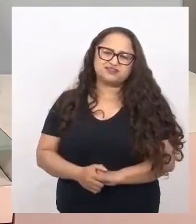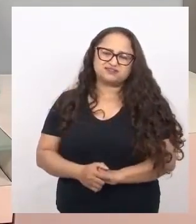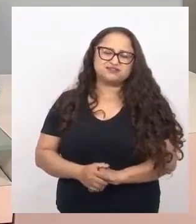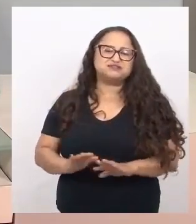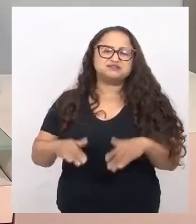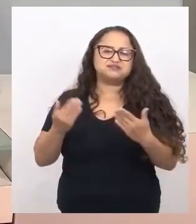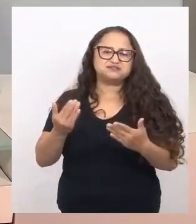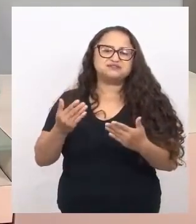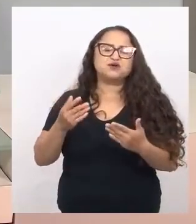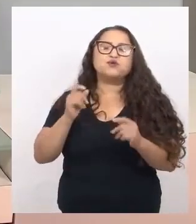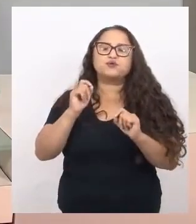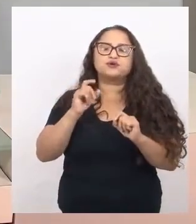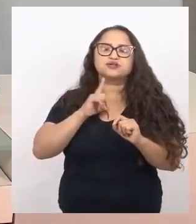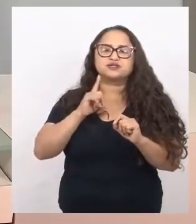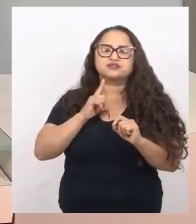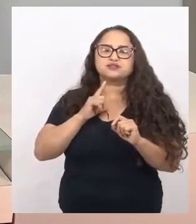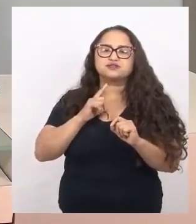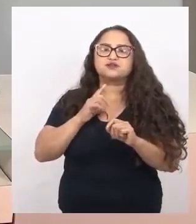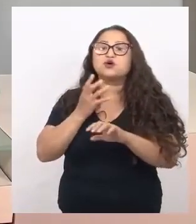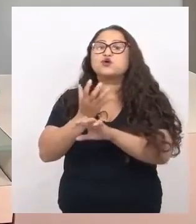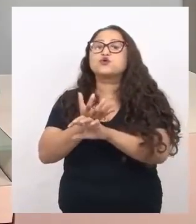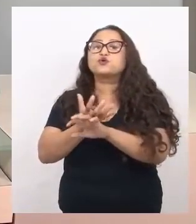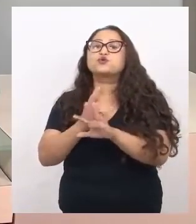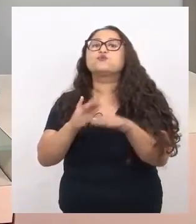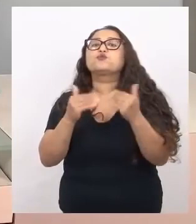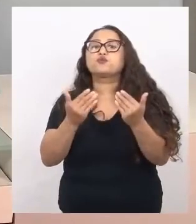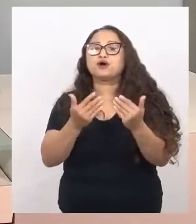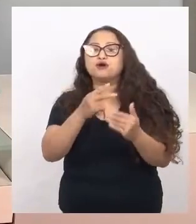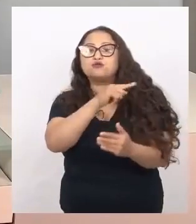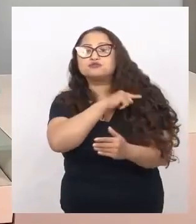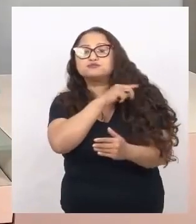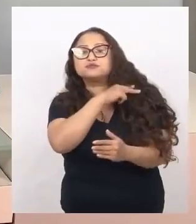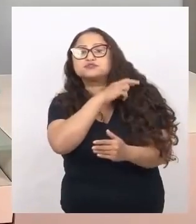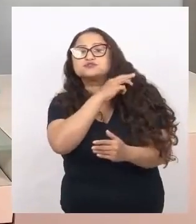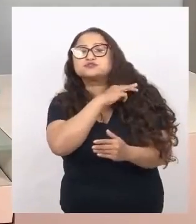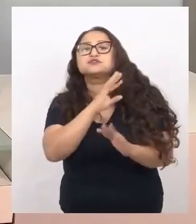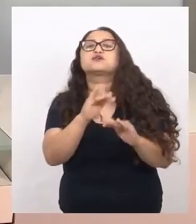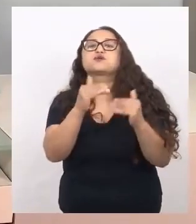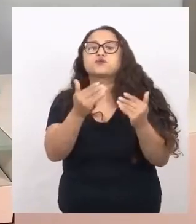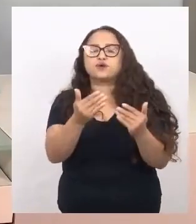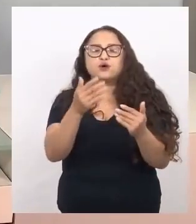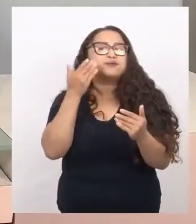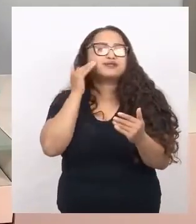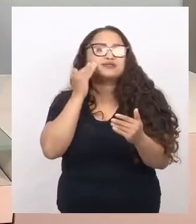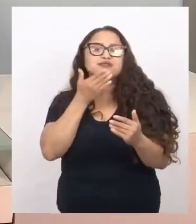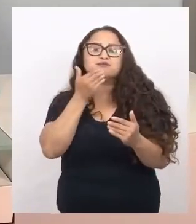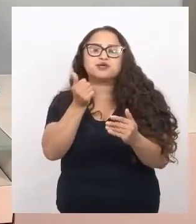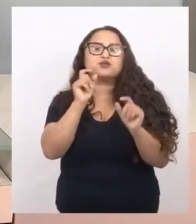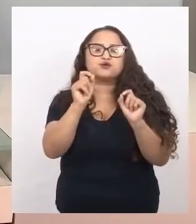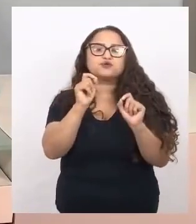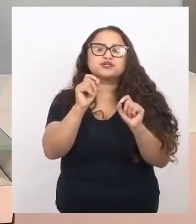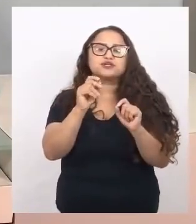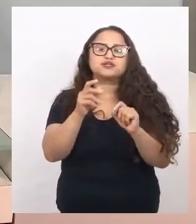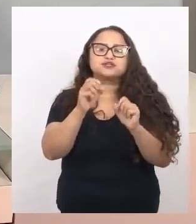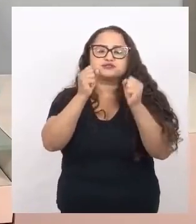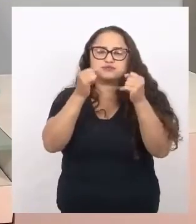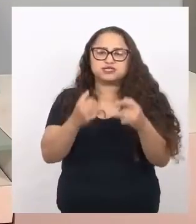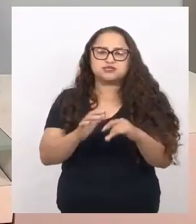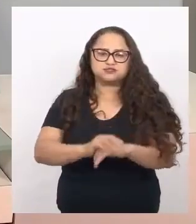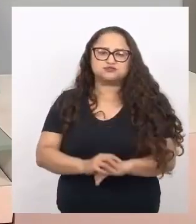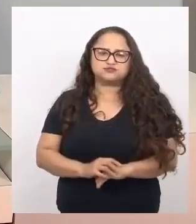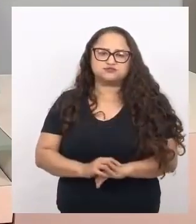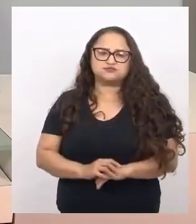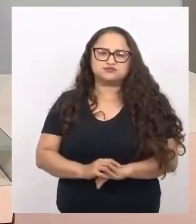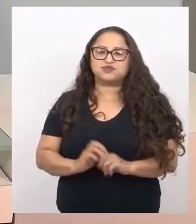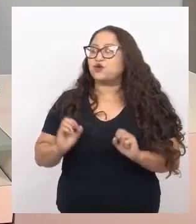horária, vocês têm que perguntar de qual turno e de qual série para dar a entender o que a pessoa está falando. Bom, feito tudo isso e